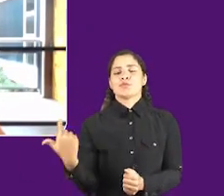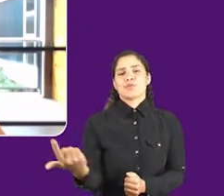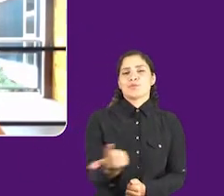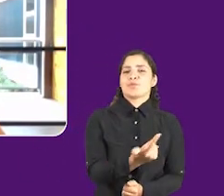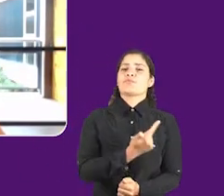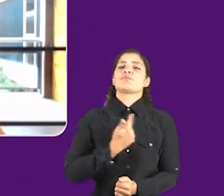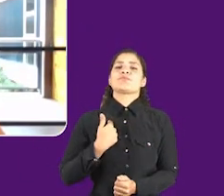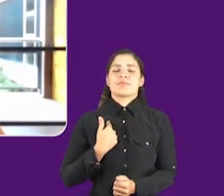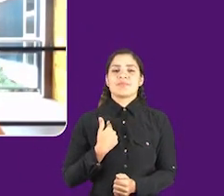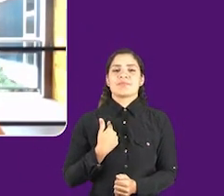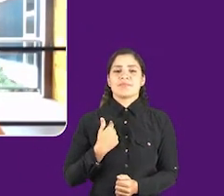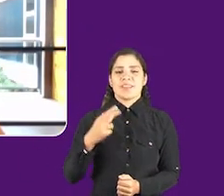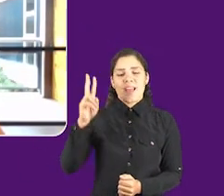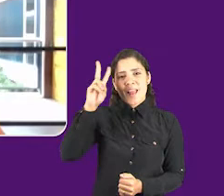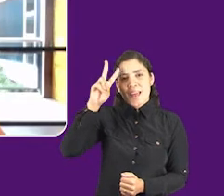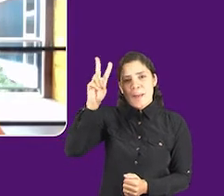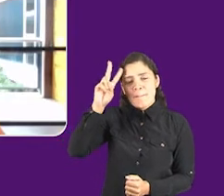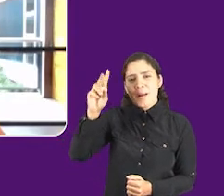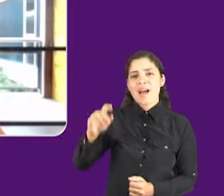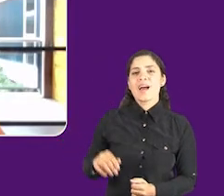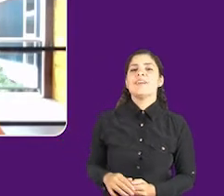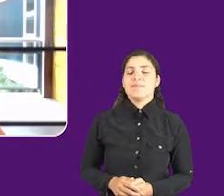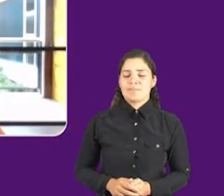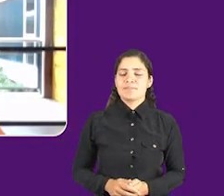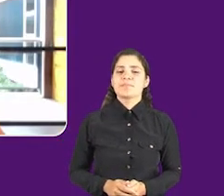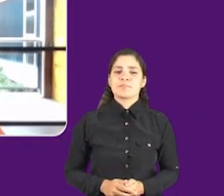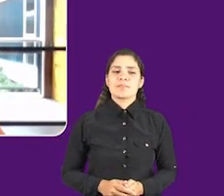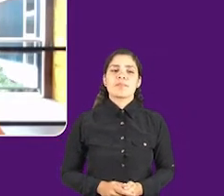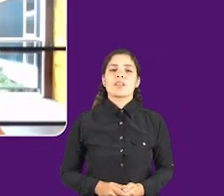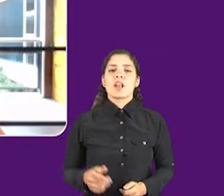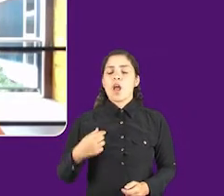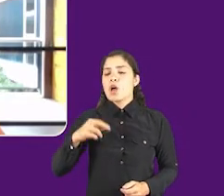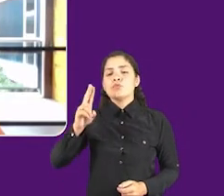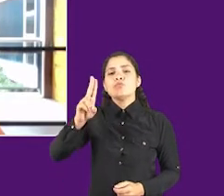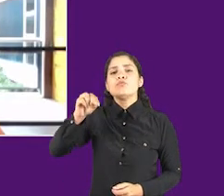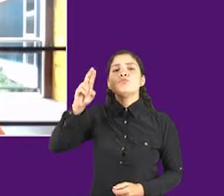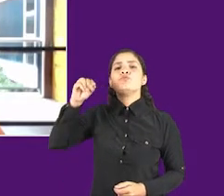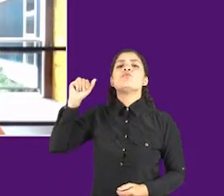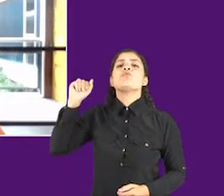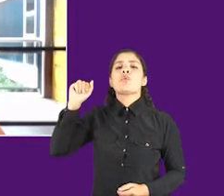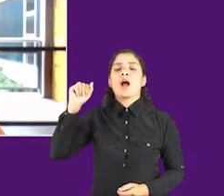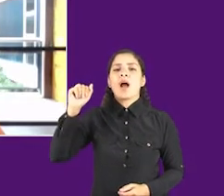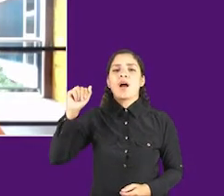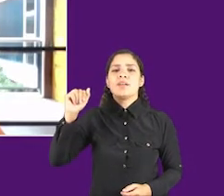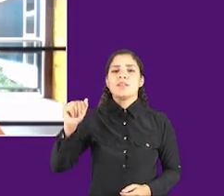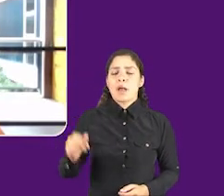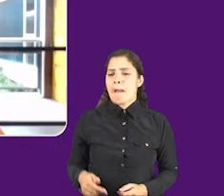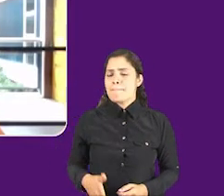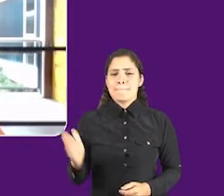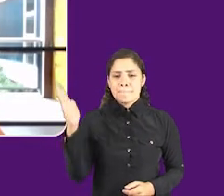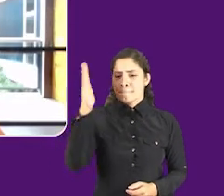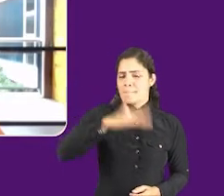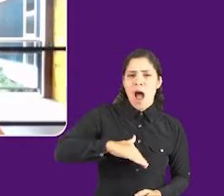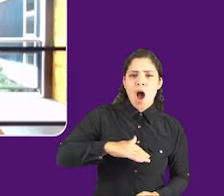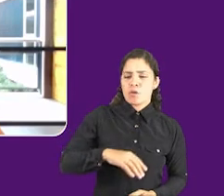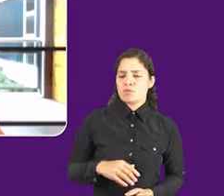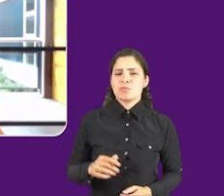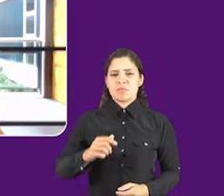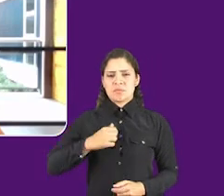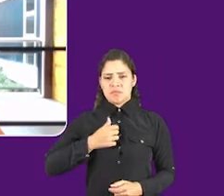colocar nunca pedimos a exclusividade nunca pode ter que achar no hospital